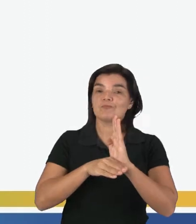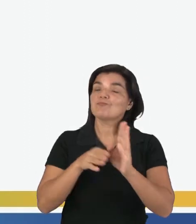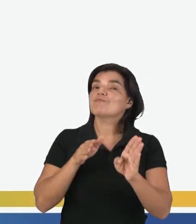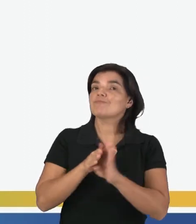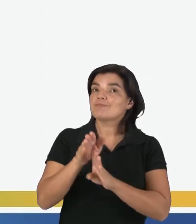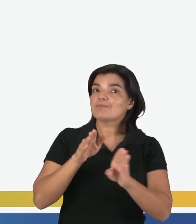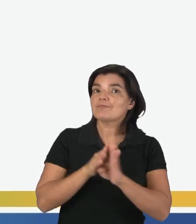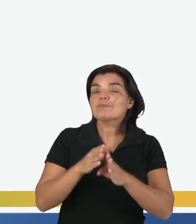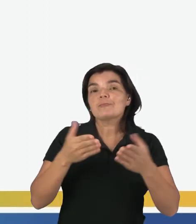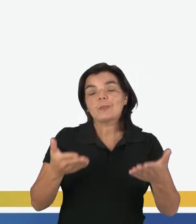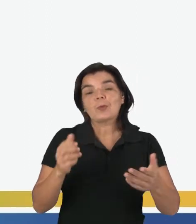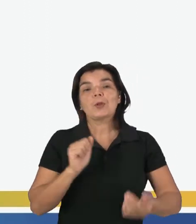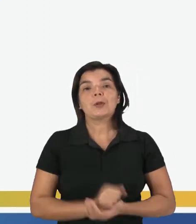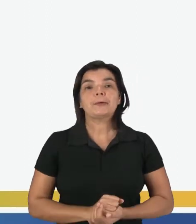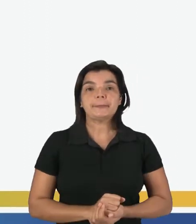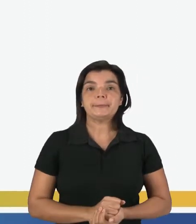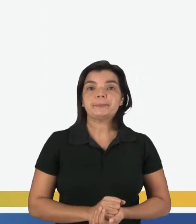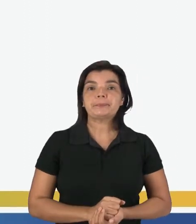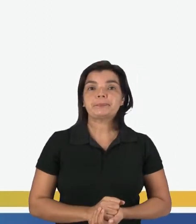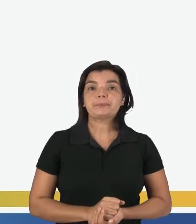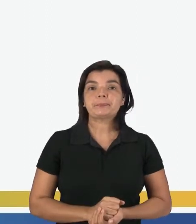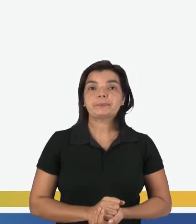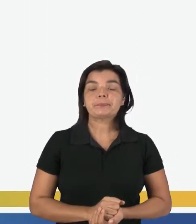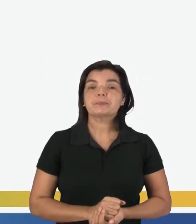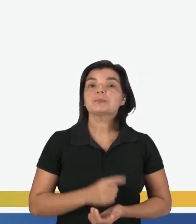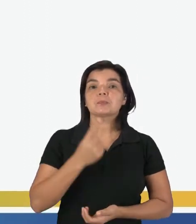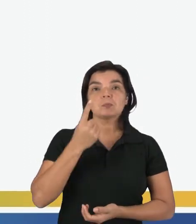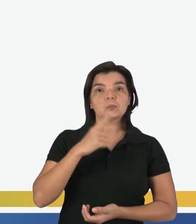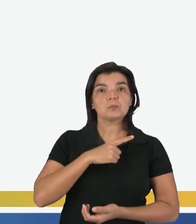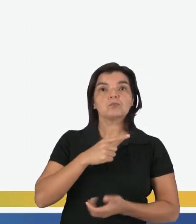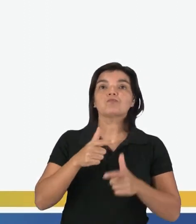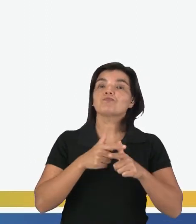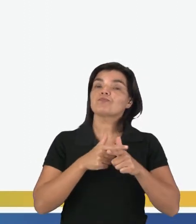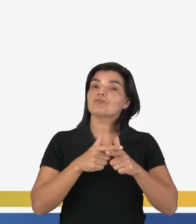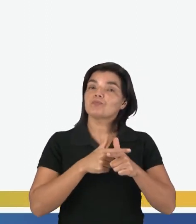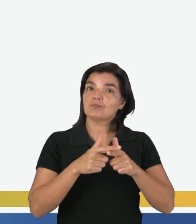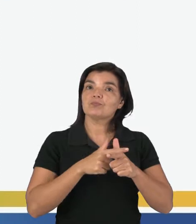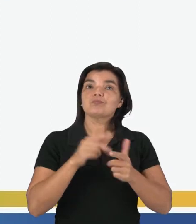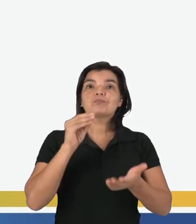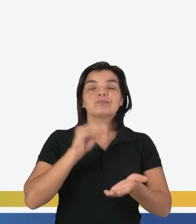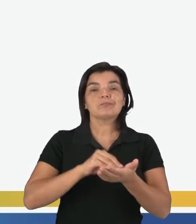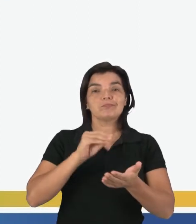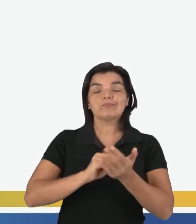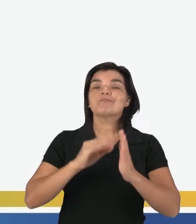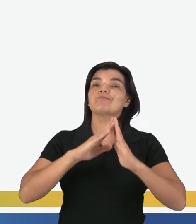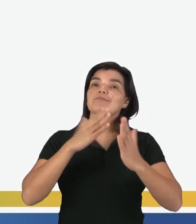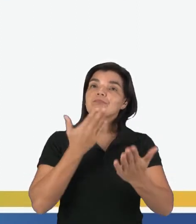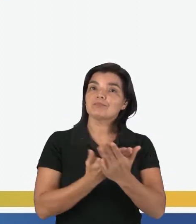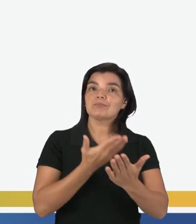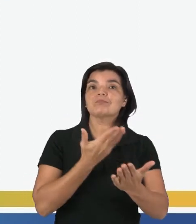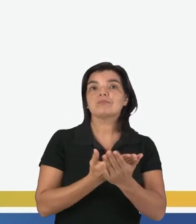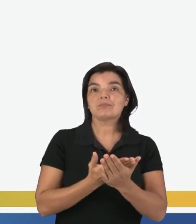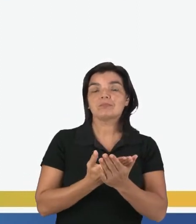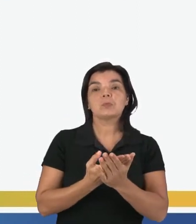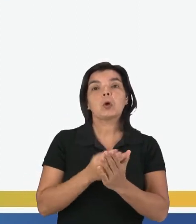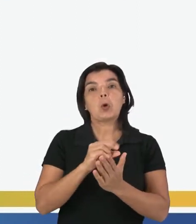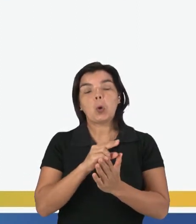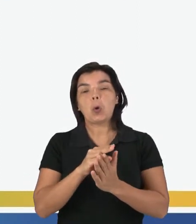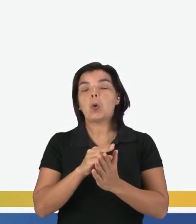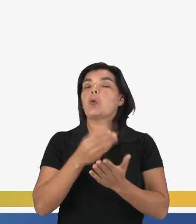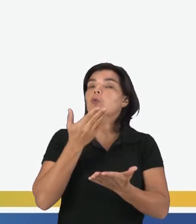instrução. Então, nós temos aí o problema da falta de escolaridade ou baixa